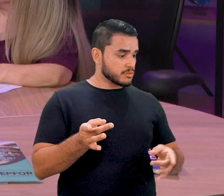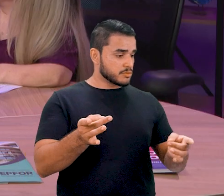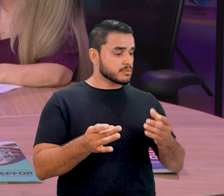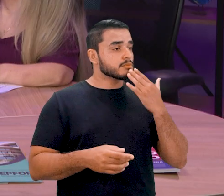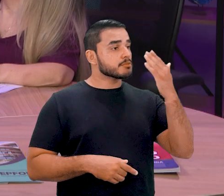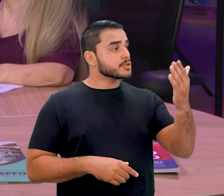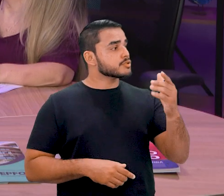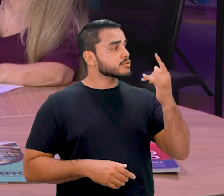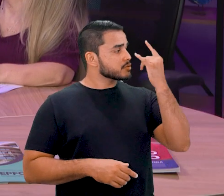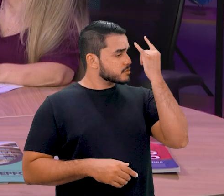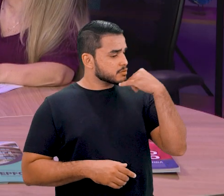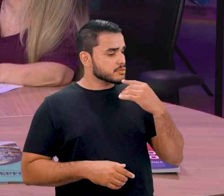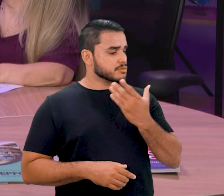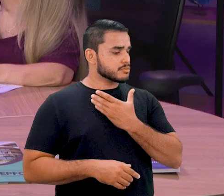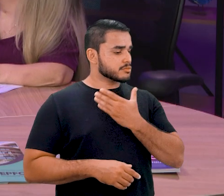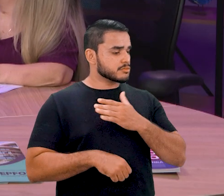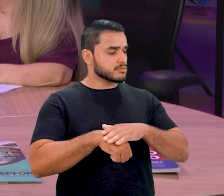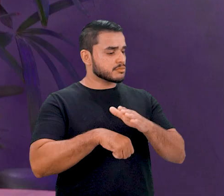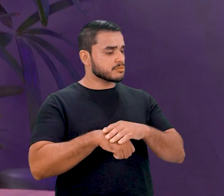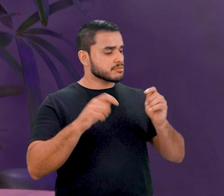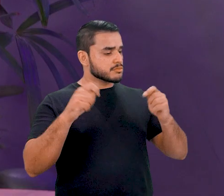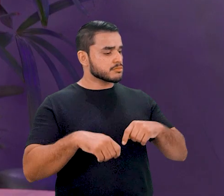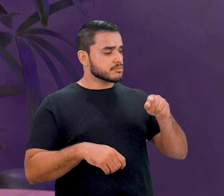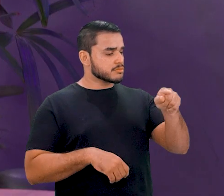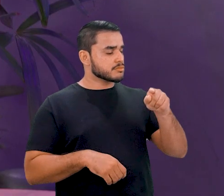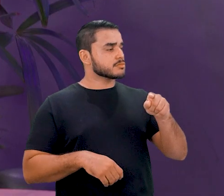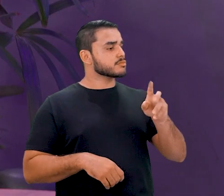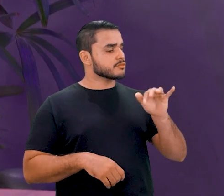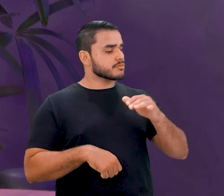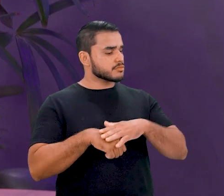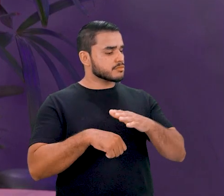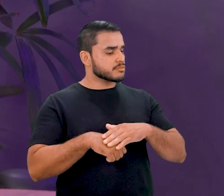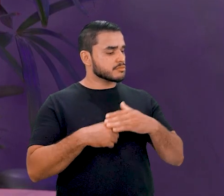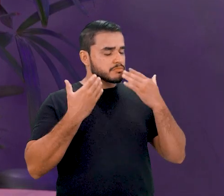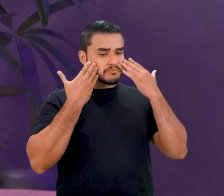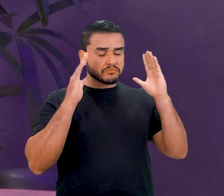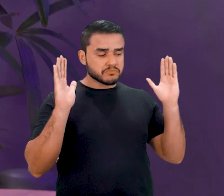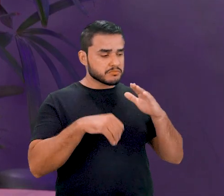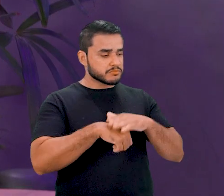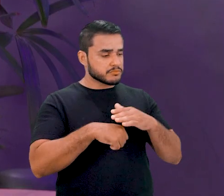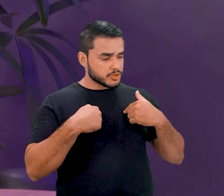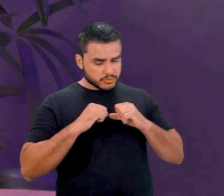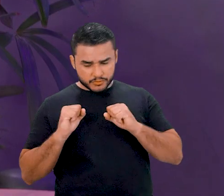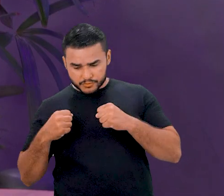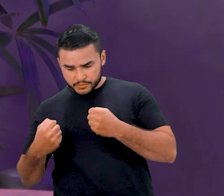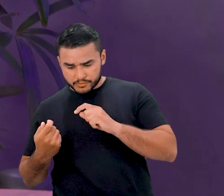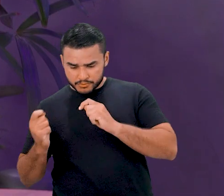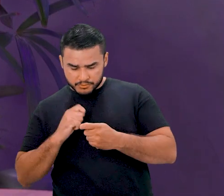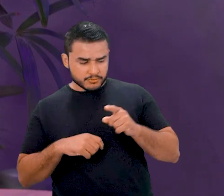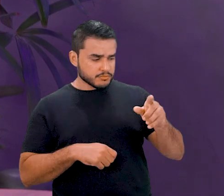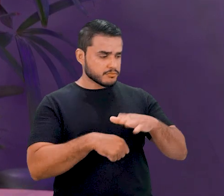cego, um amigo. Ai, que Tem um maravilhosa. jeito, né? Dá pra dar um jeito. Eu não sei qual você vai dar, mas se eu dei um, você também vai dar um